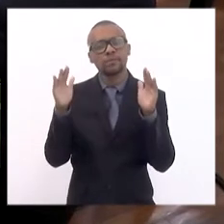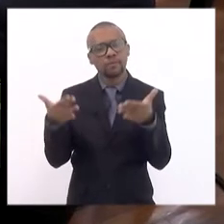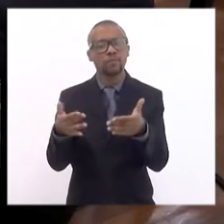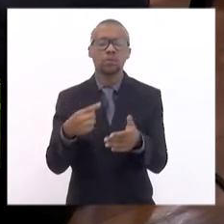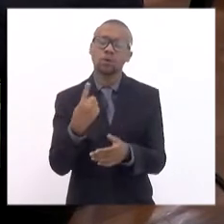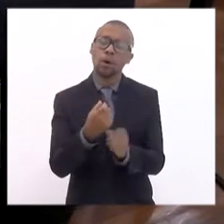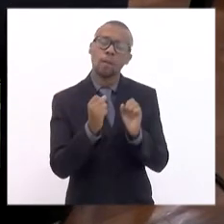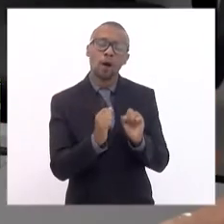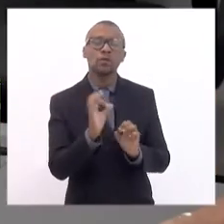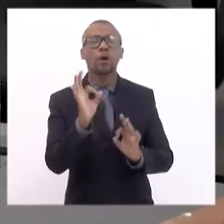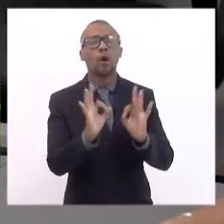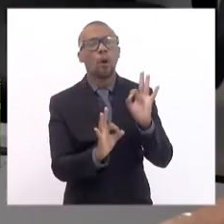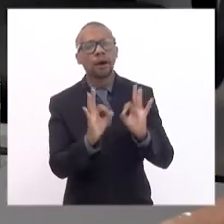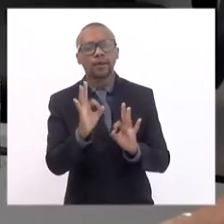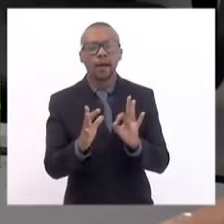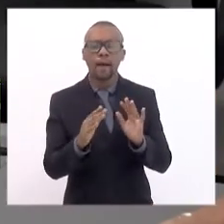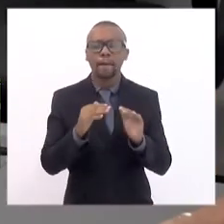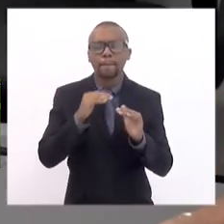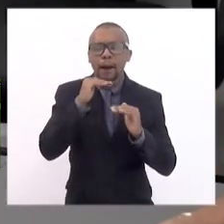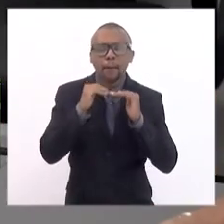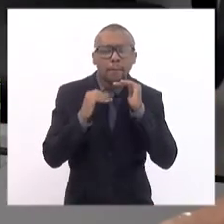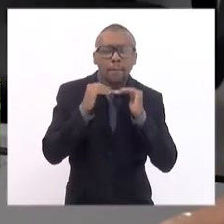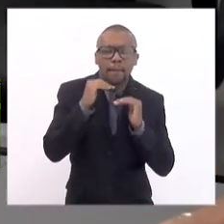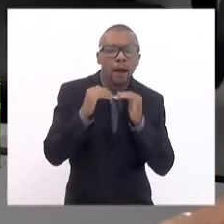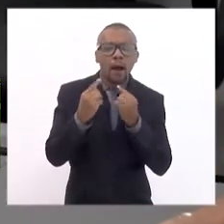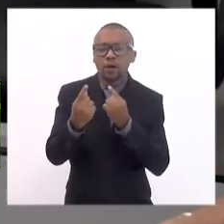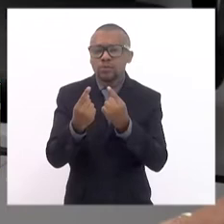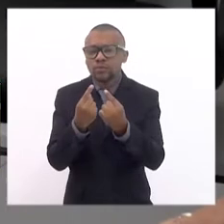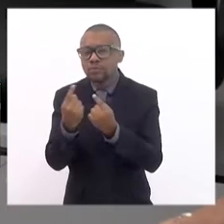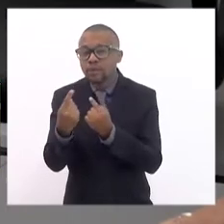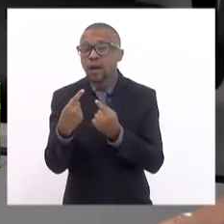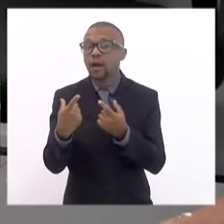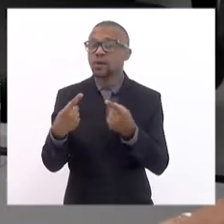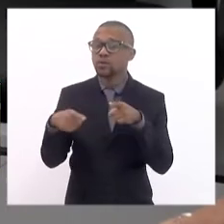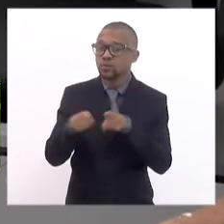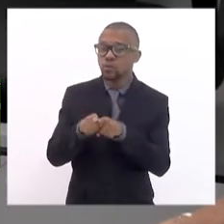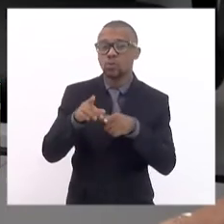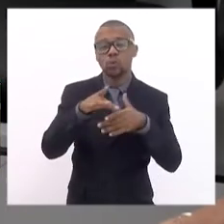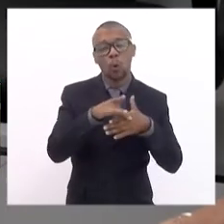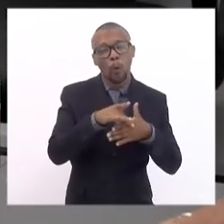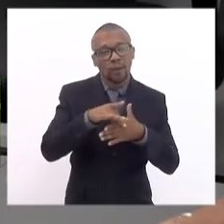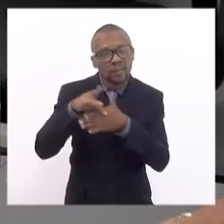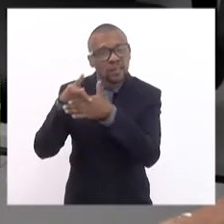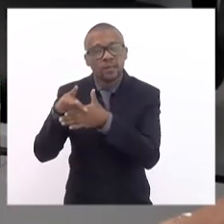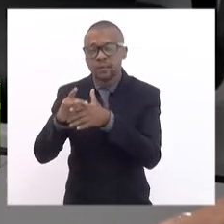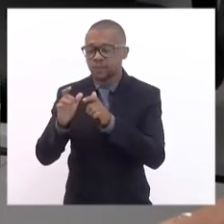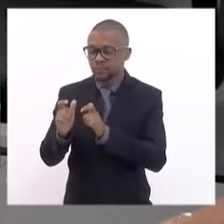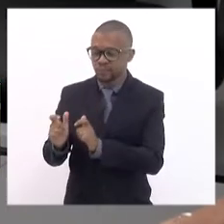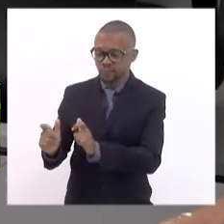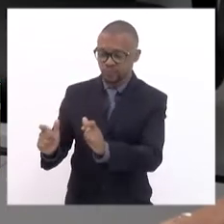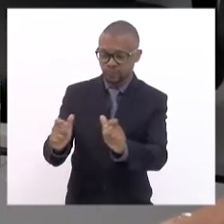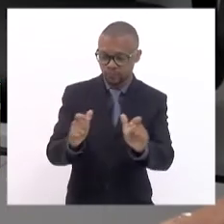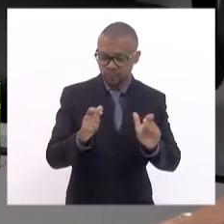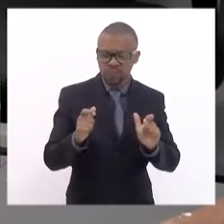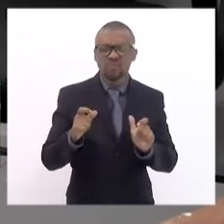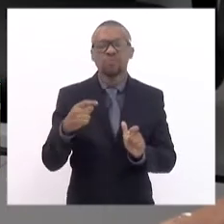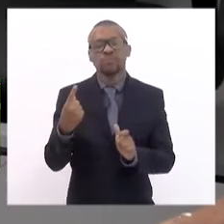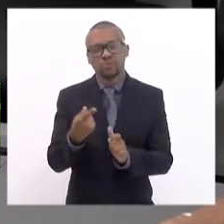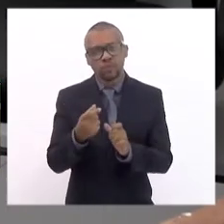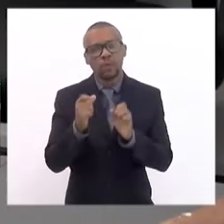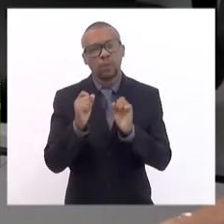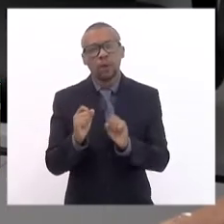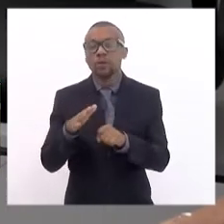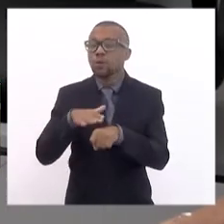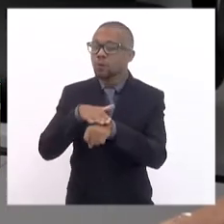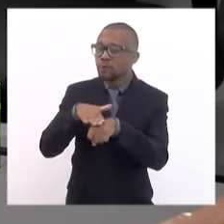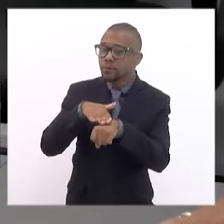organizar, acho que a gente pode organizar bate-papos, né? Com as lideranças, as pequenas lideranças locais, a gente pode, enfim, ir conversando